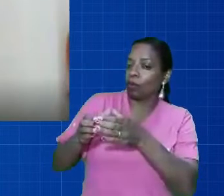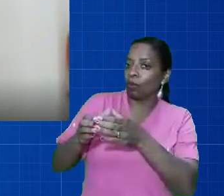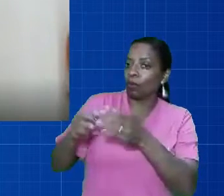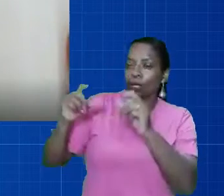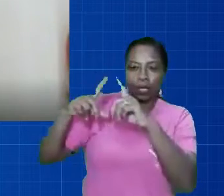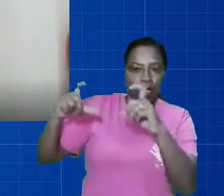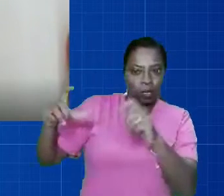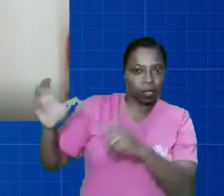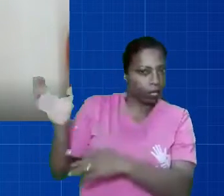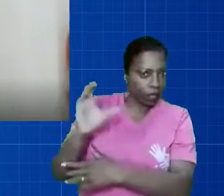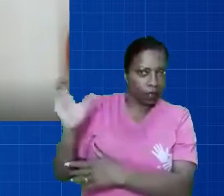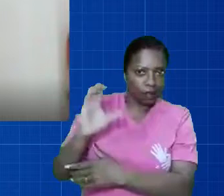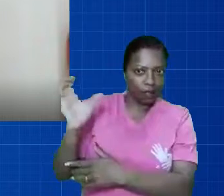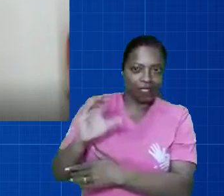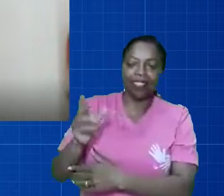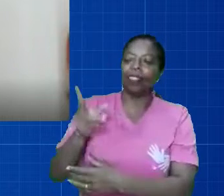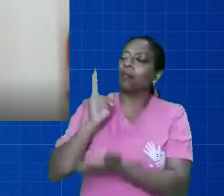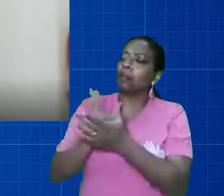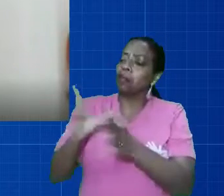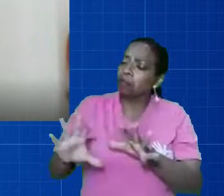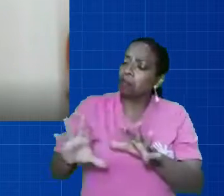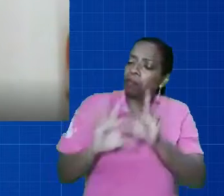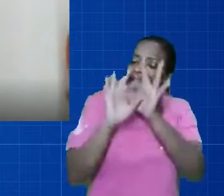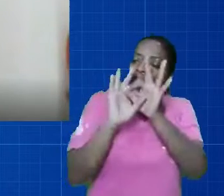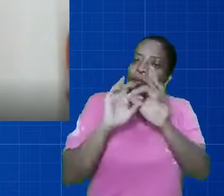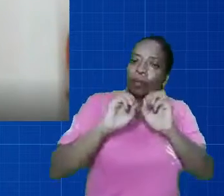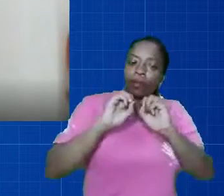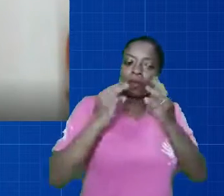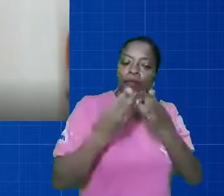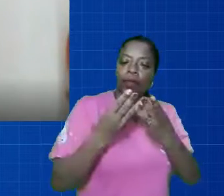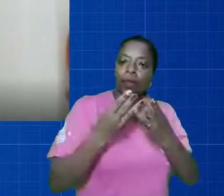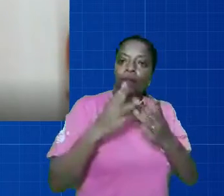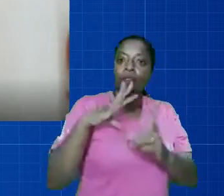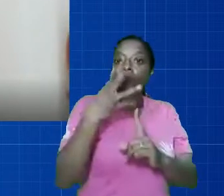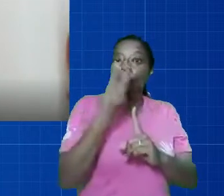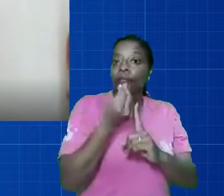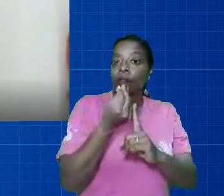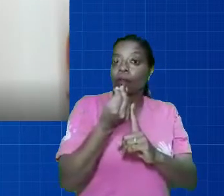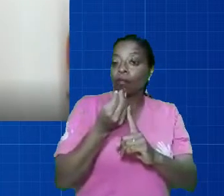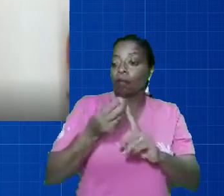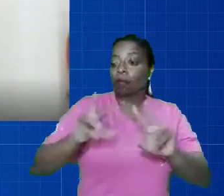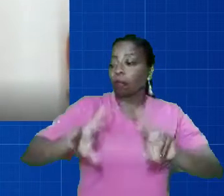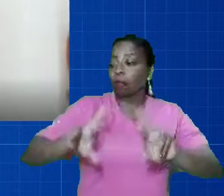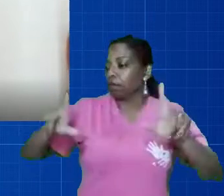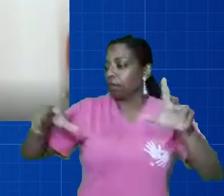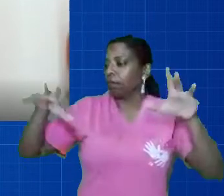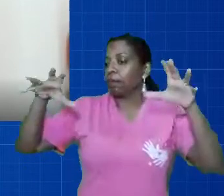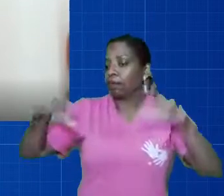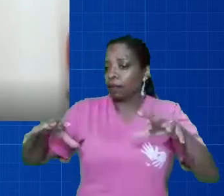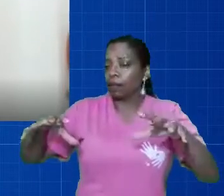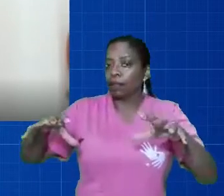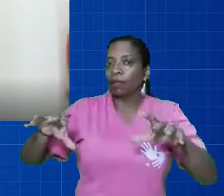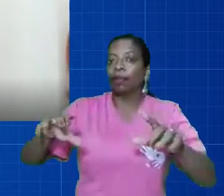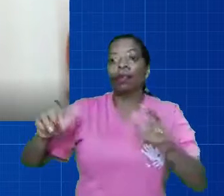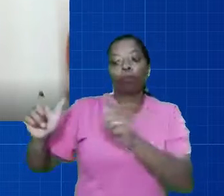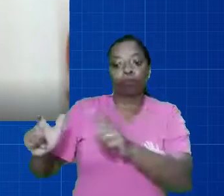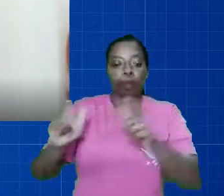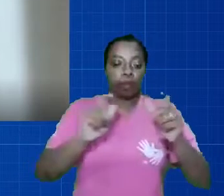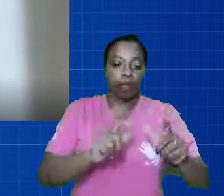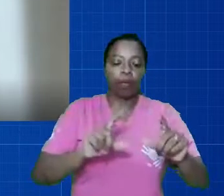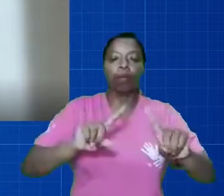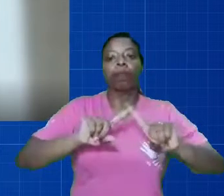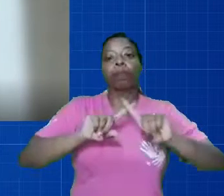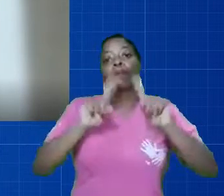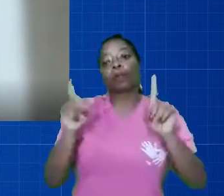são espaços diferenciados, né? Eu lembro que muitas crianças que faziam, né, a oficina faziam também o Clube de Ciências.